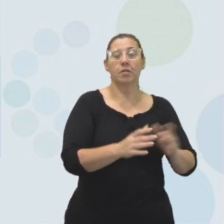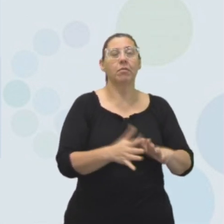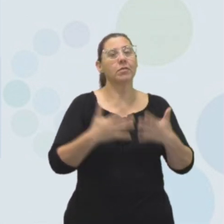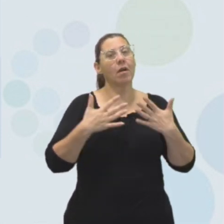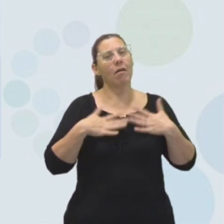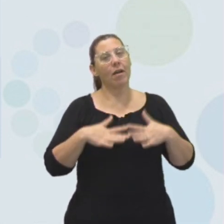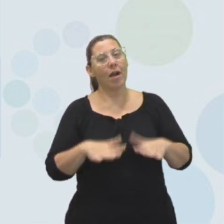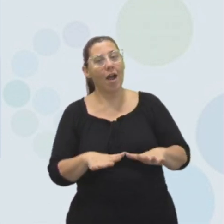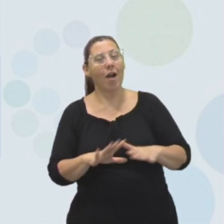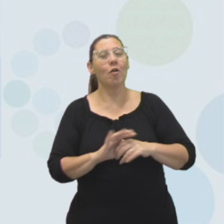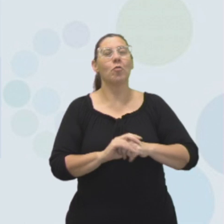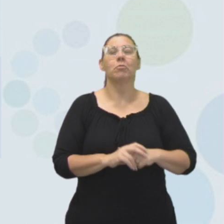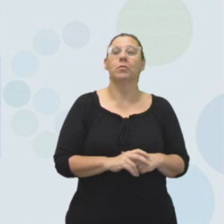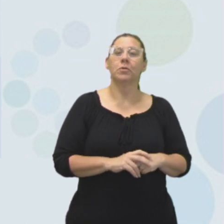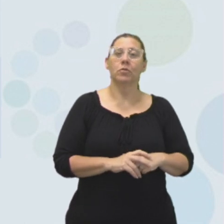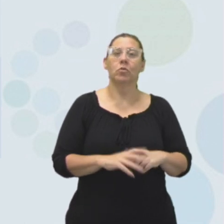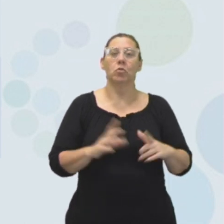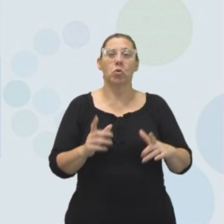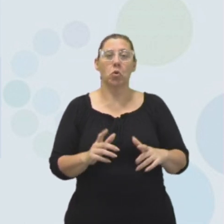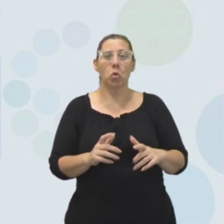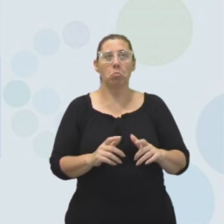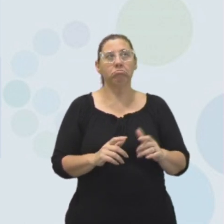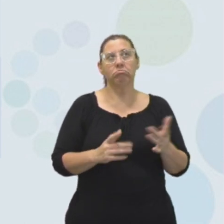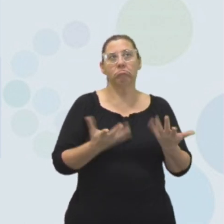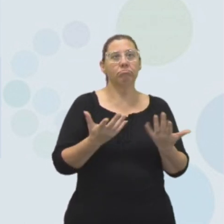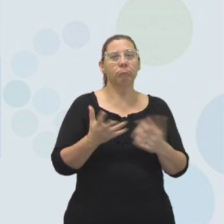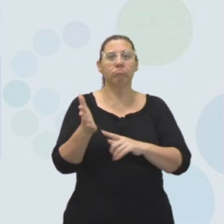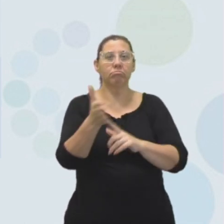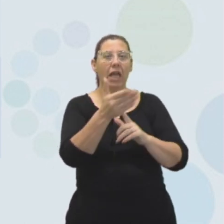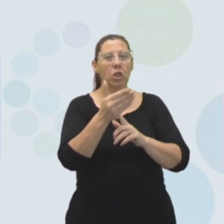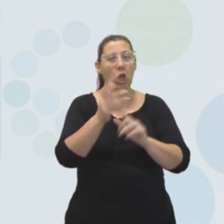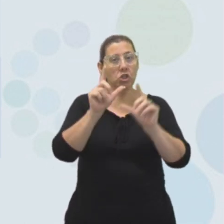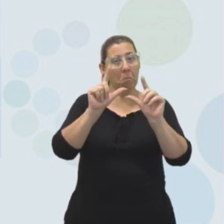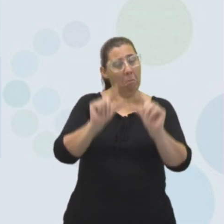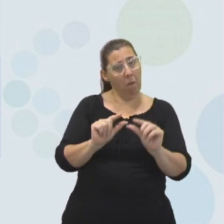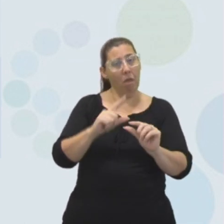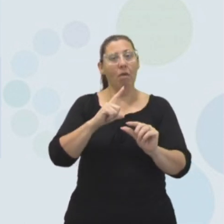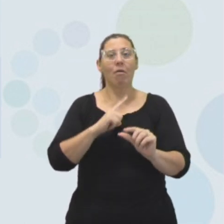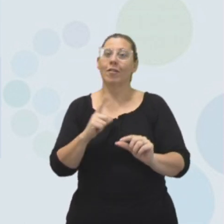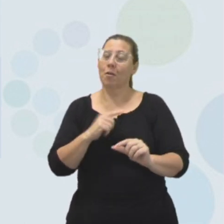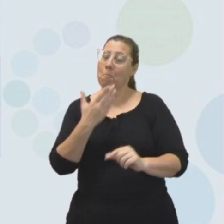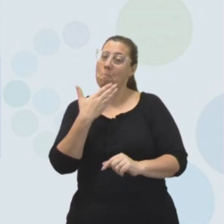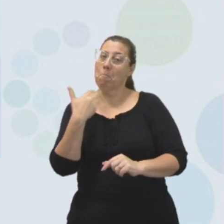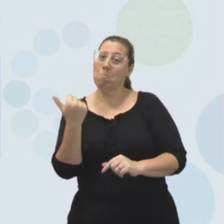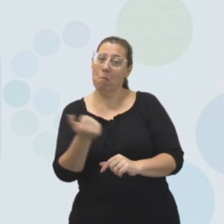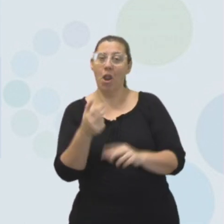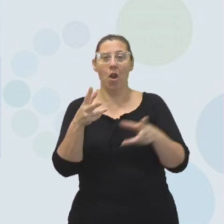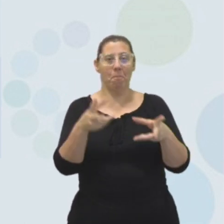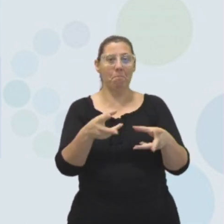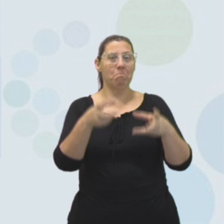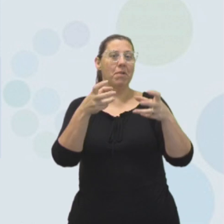tranquilo, com poucos recursos, tem um maior efeito, uma